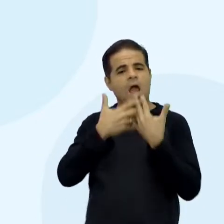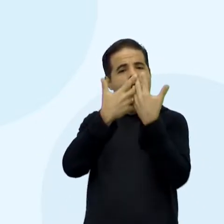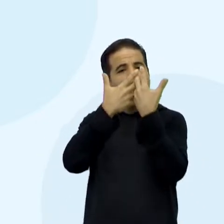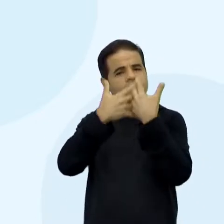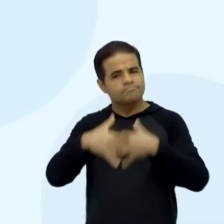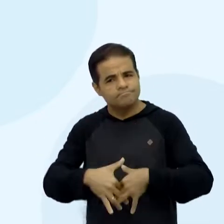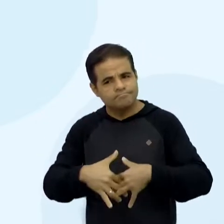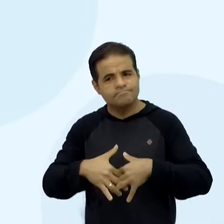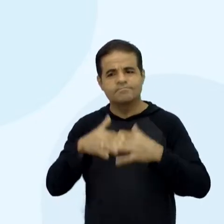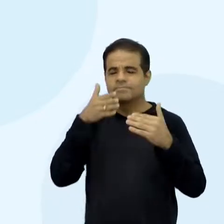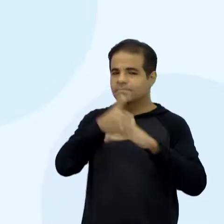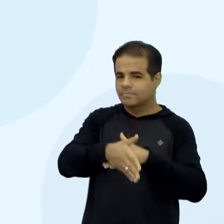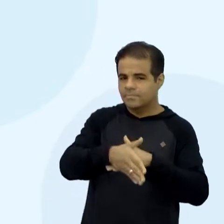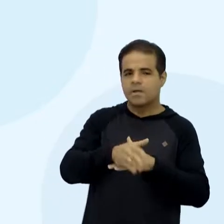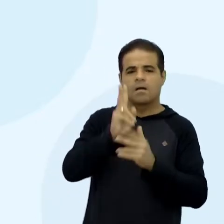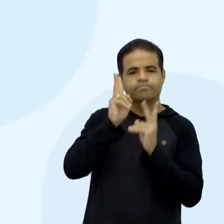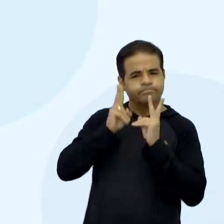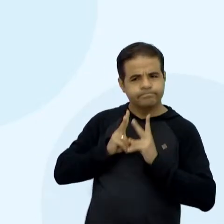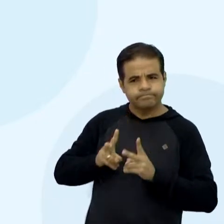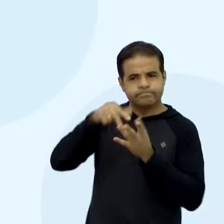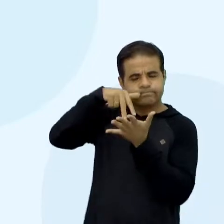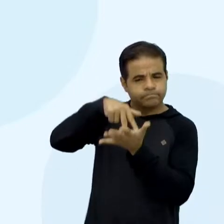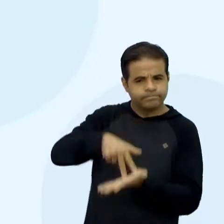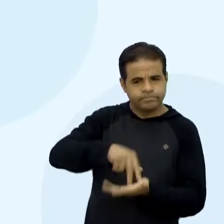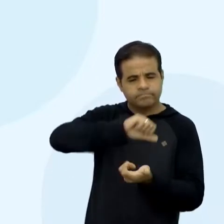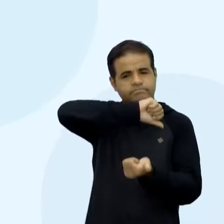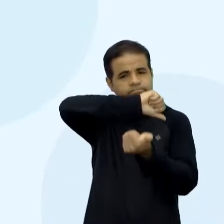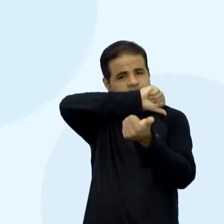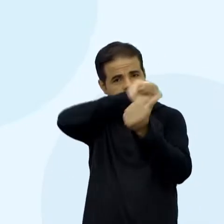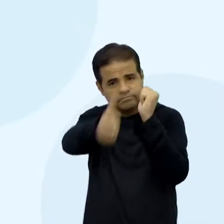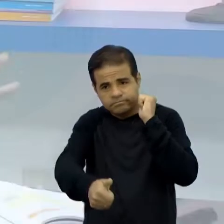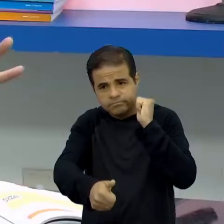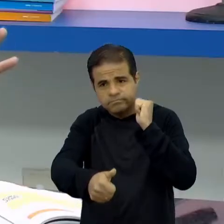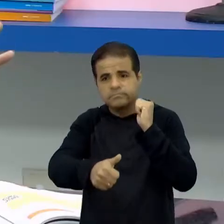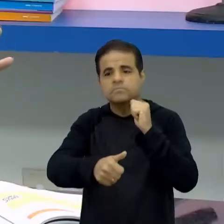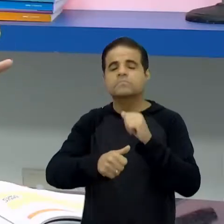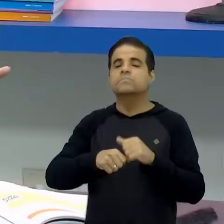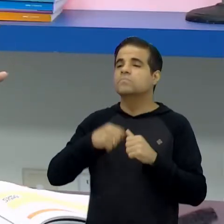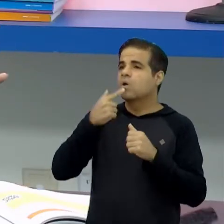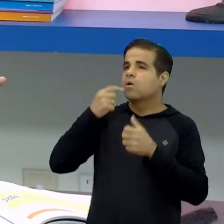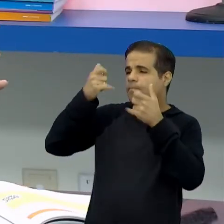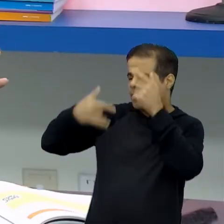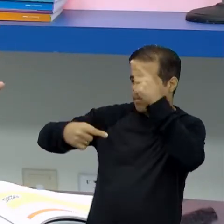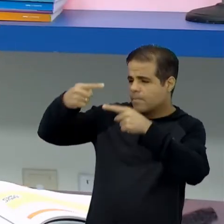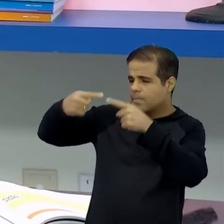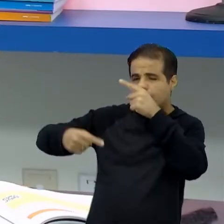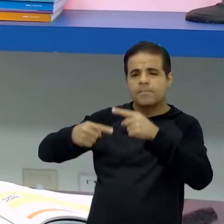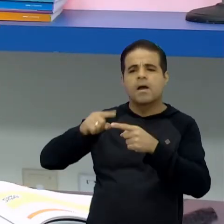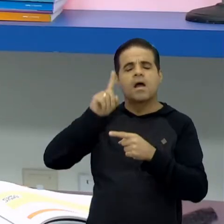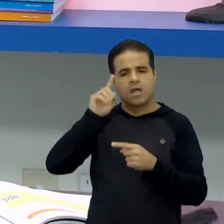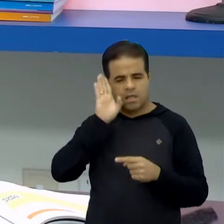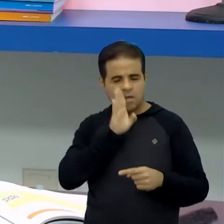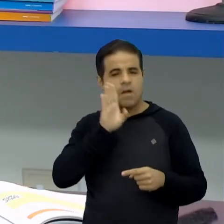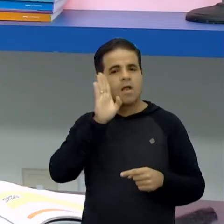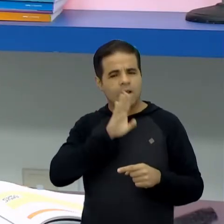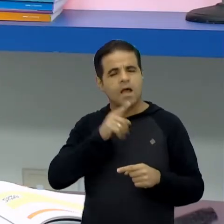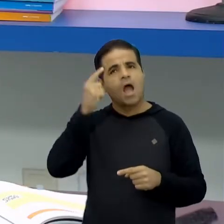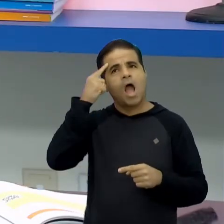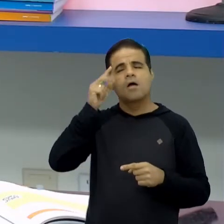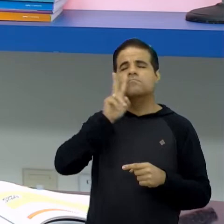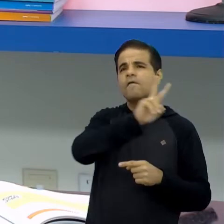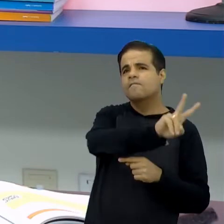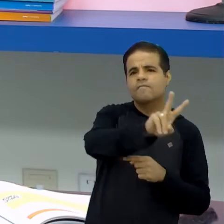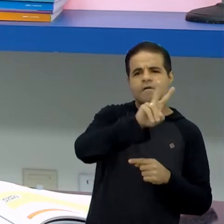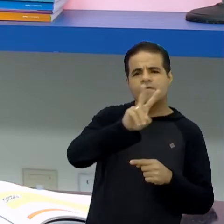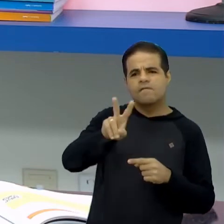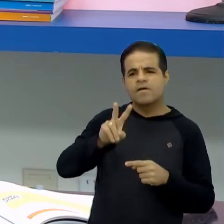engajarem, atuarem e se manterem no esporte. E a gente vai parando aí na reportagem para discutir, né? É muito legal ver